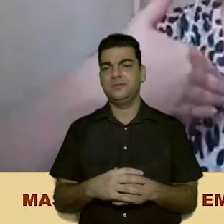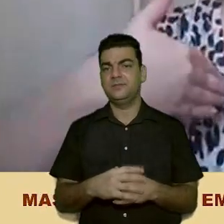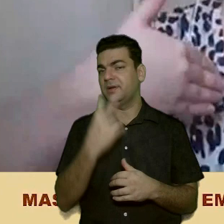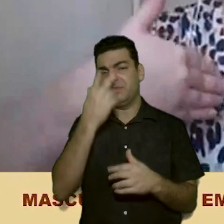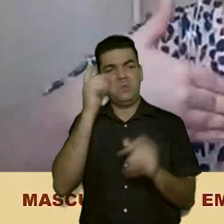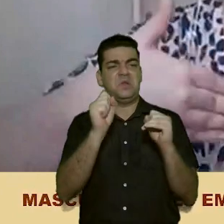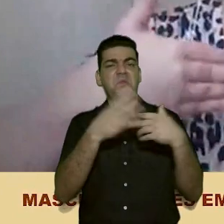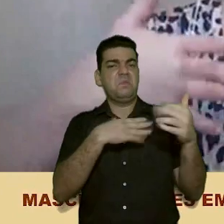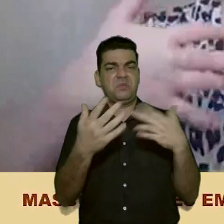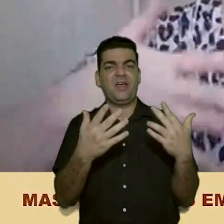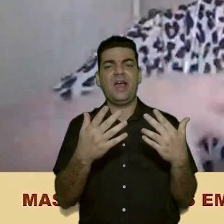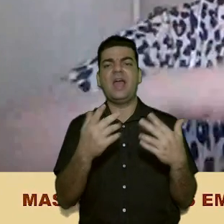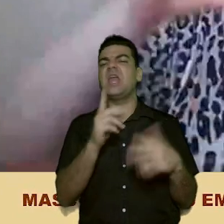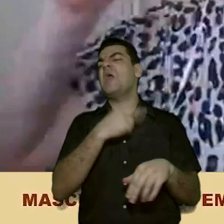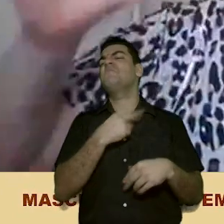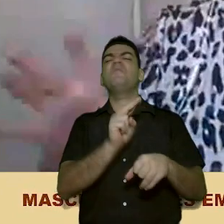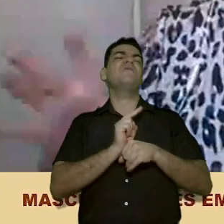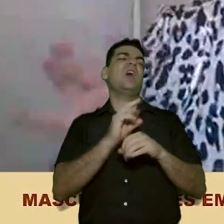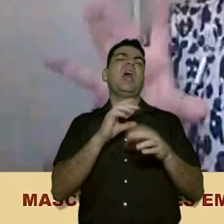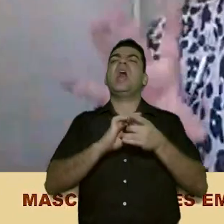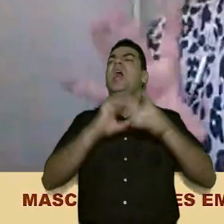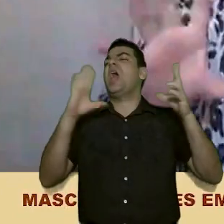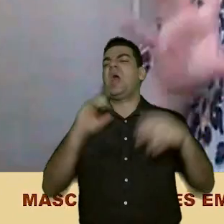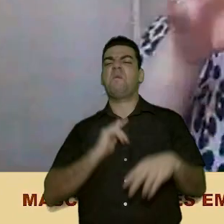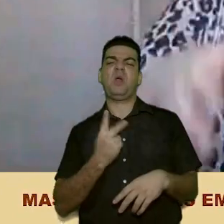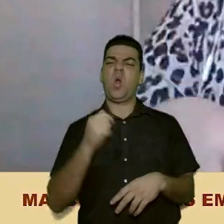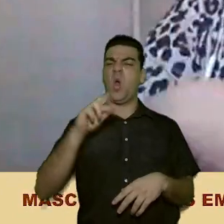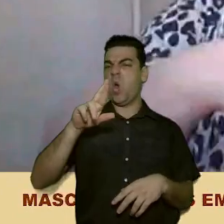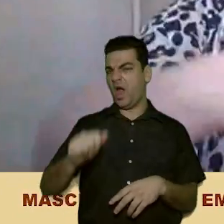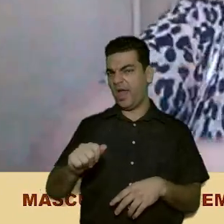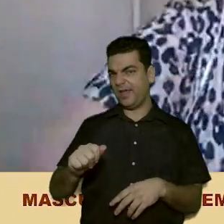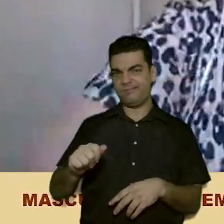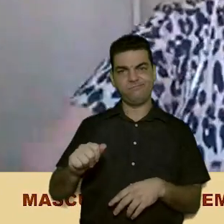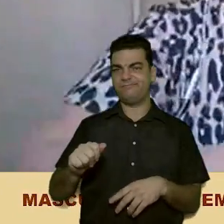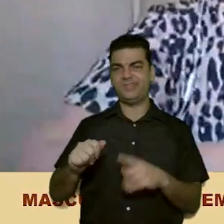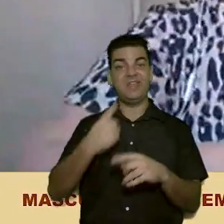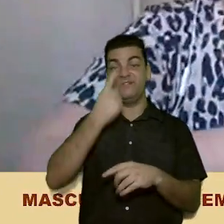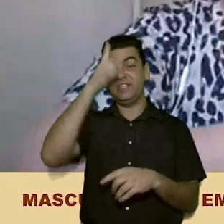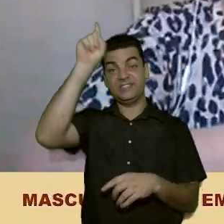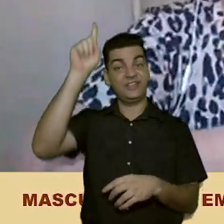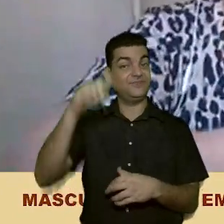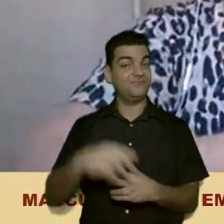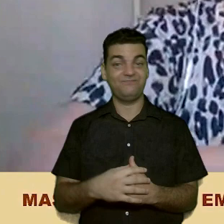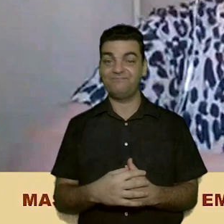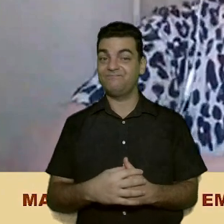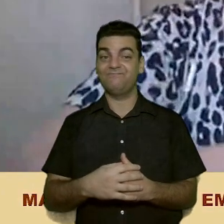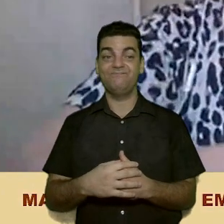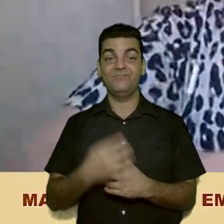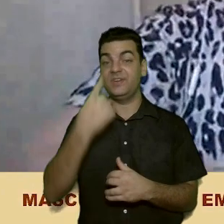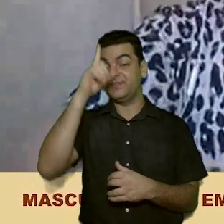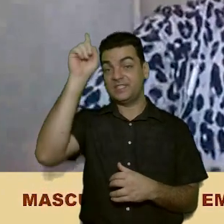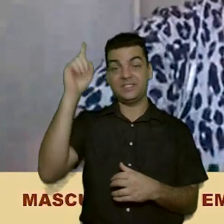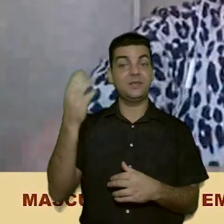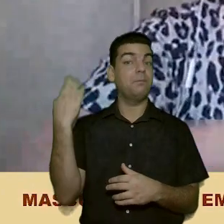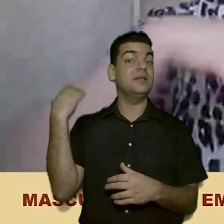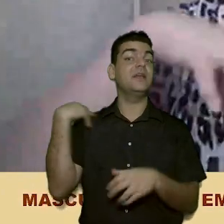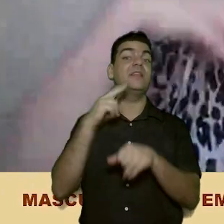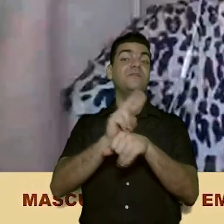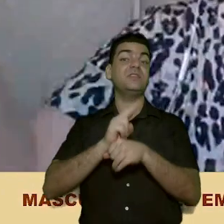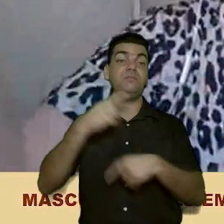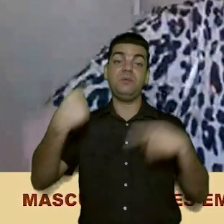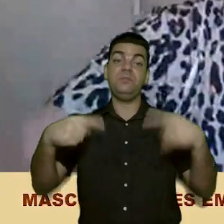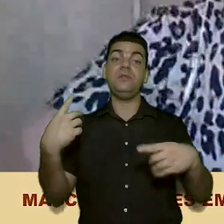de ilicitude, né? Ou seja, que ela tiraria a cara ilícita daquela conduta, de matar alguém, por exemplo. Então, ela